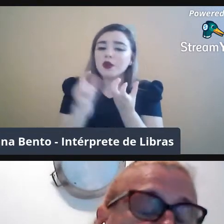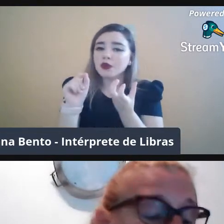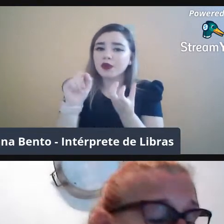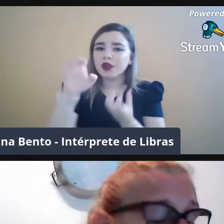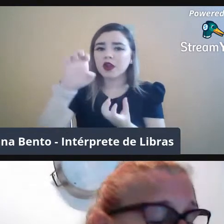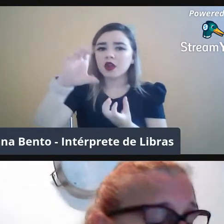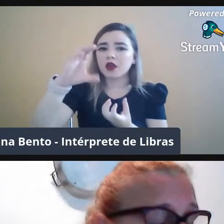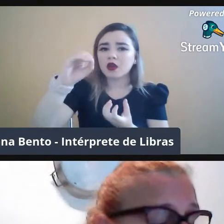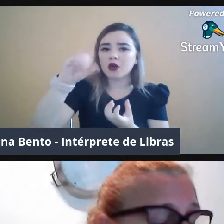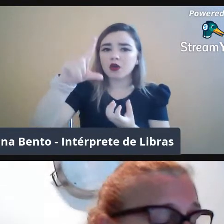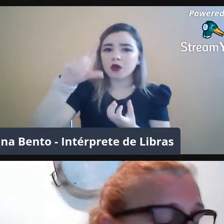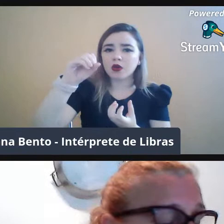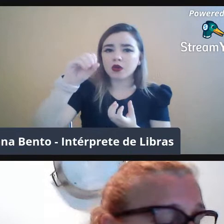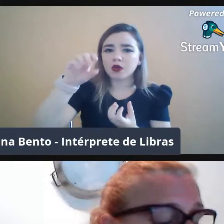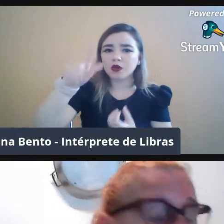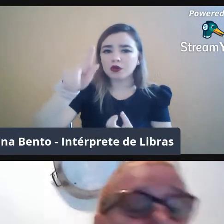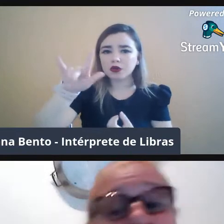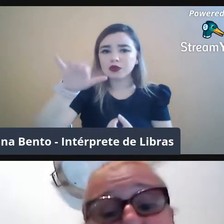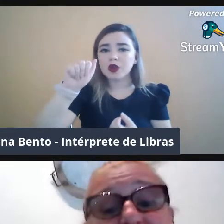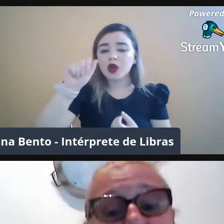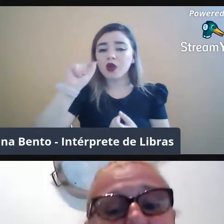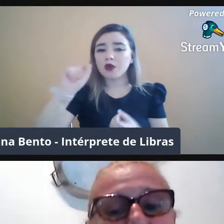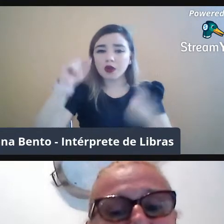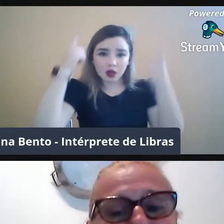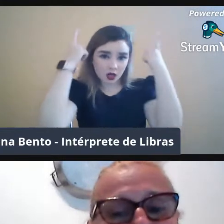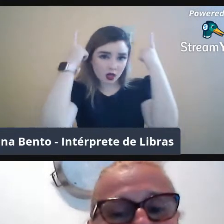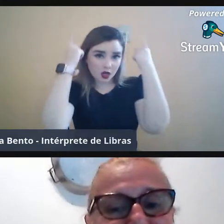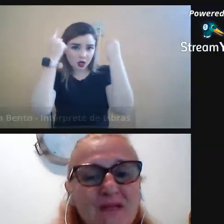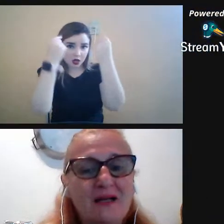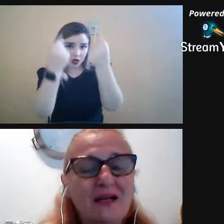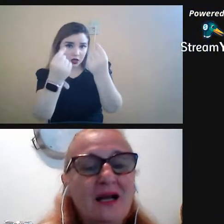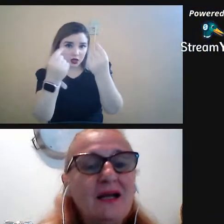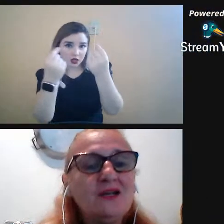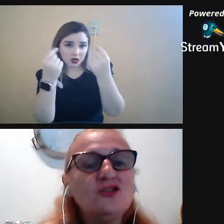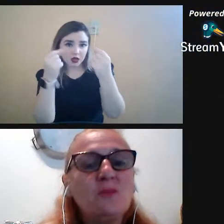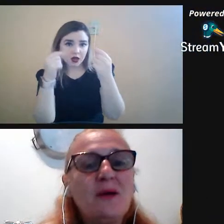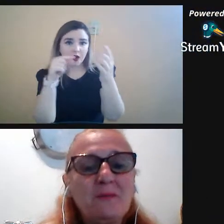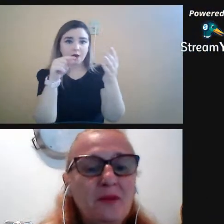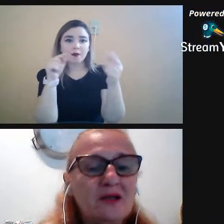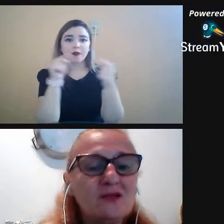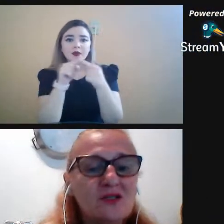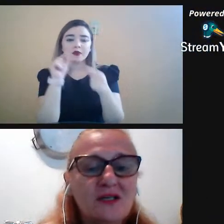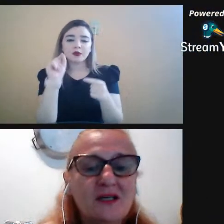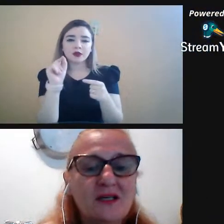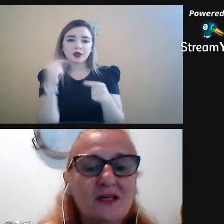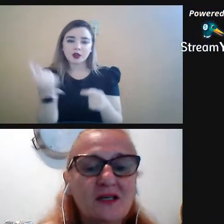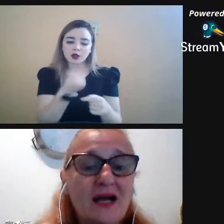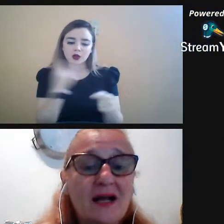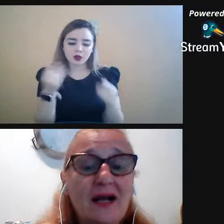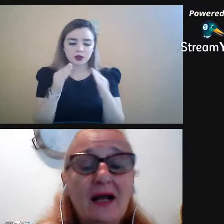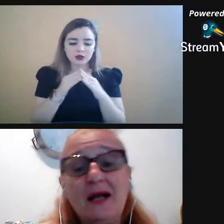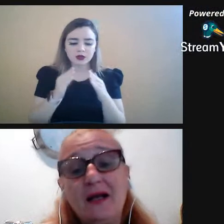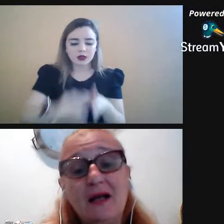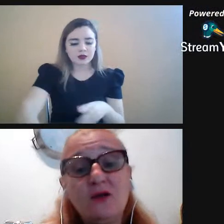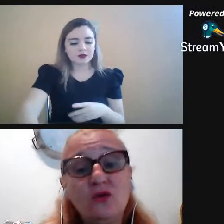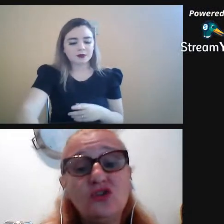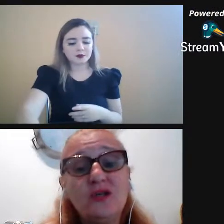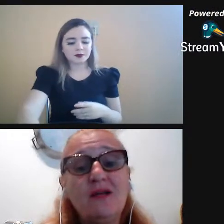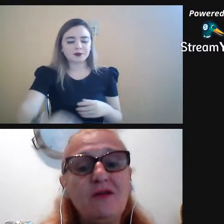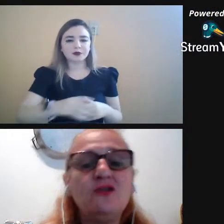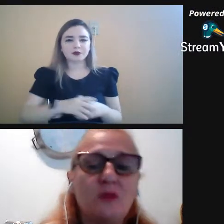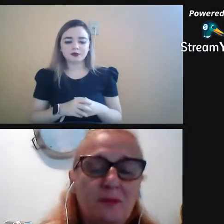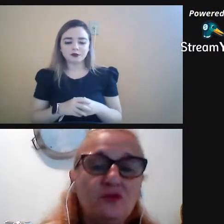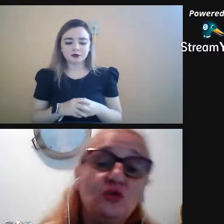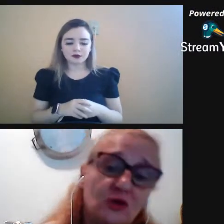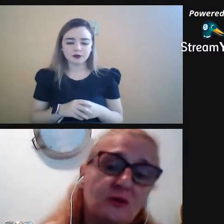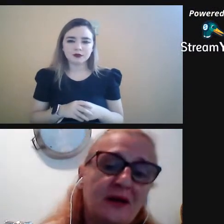né? Que, na verdade, o que, que ela fala? Que é a nossa casa. Aí a gente para e pensa o seguinte, a ecologia